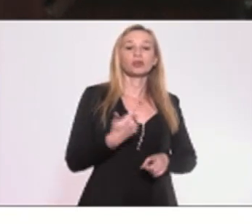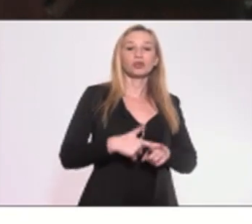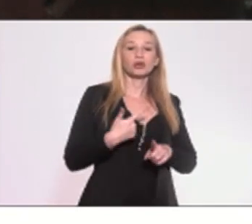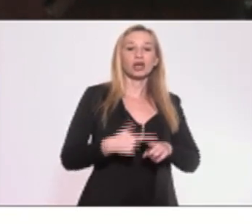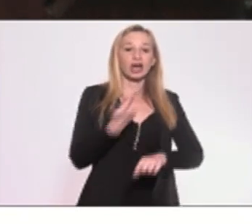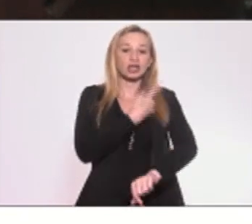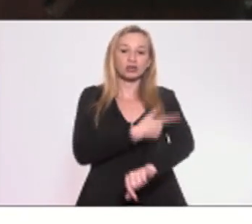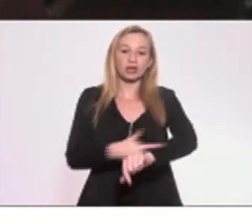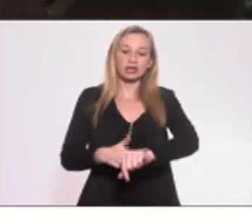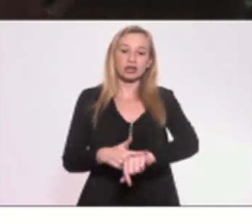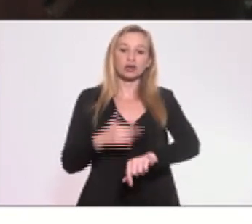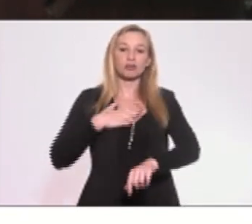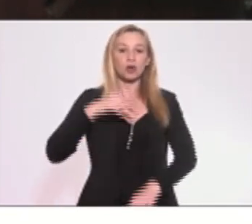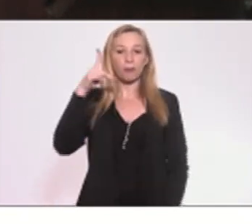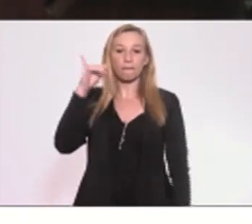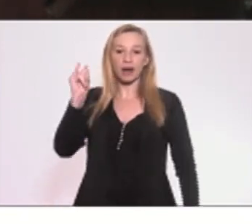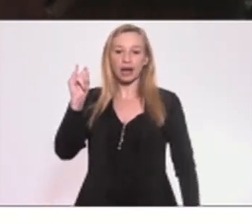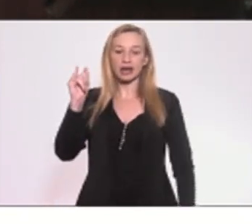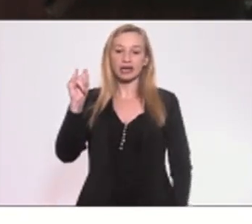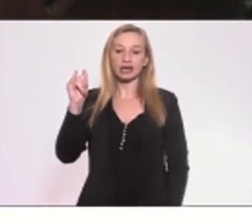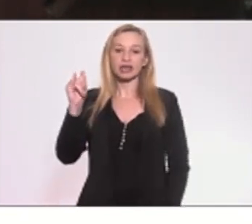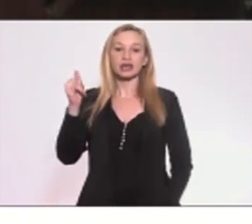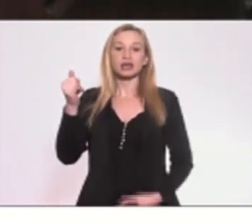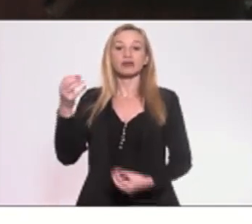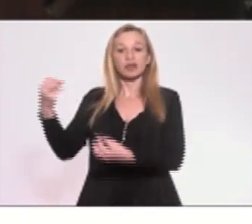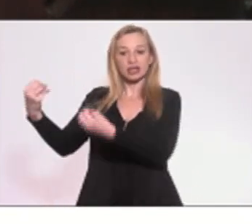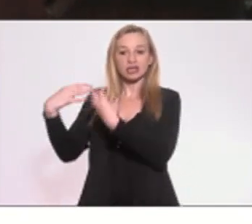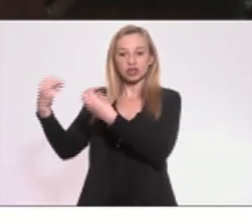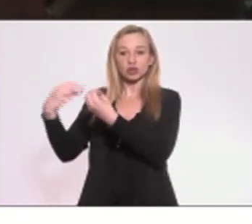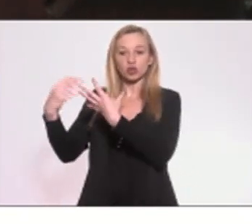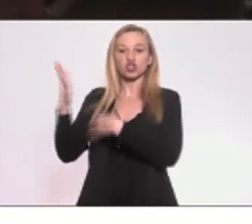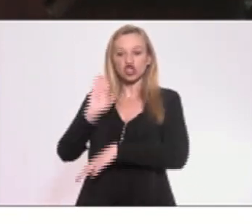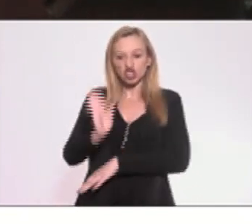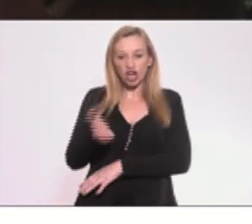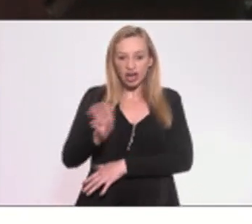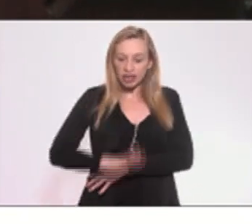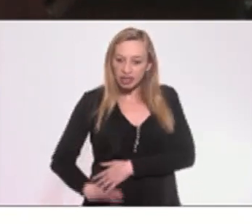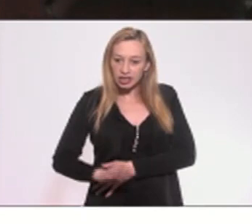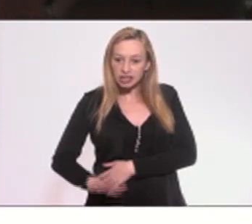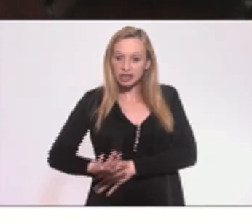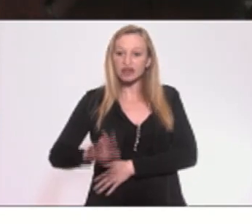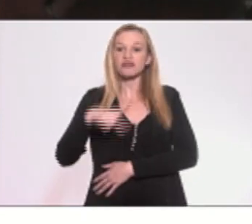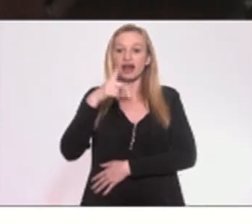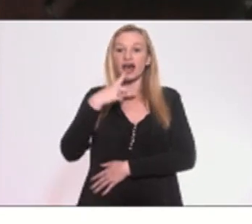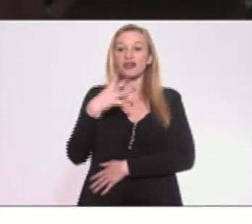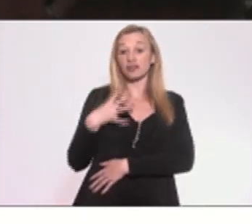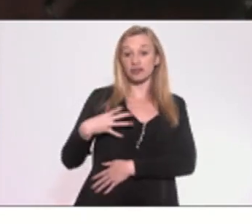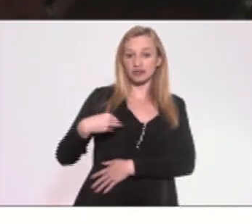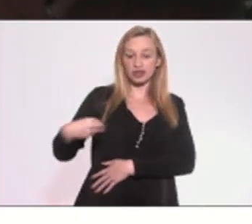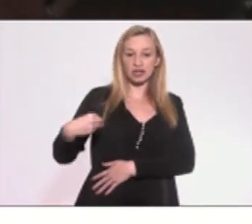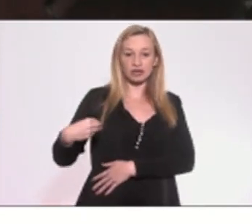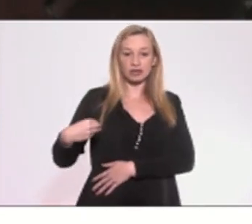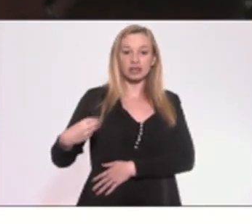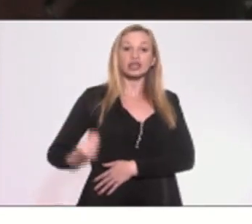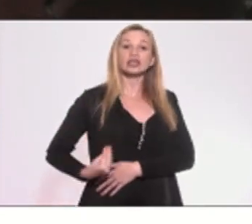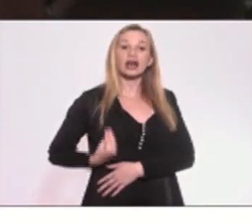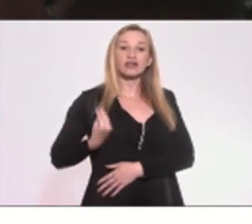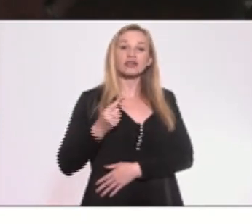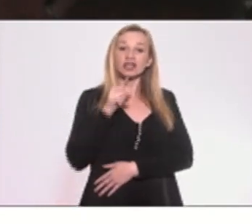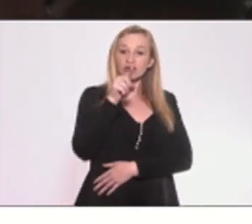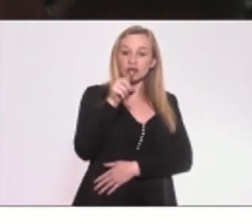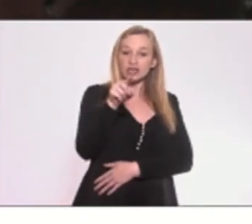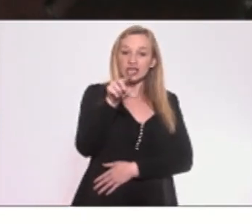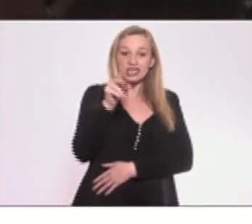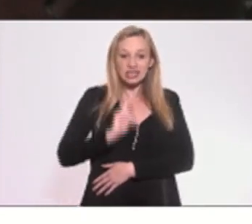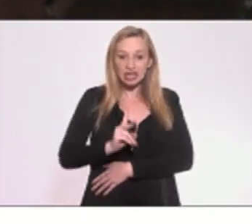educação que meu pai me deu, e me ensinou isso desde muito novo, foi dizer: filho, na vida você sempre escolhe